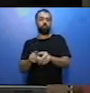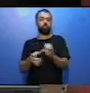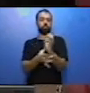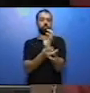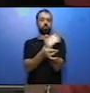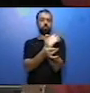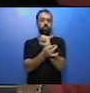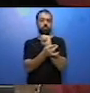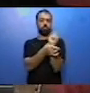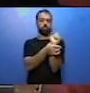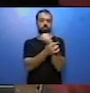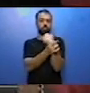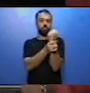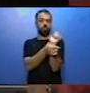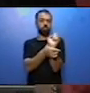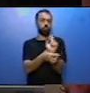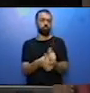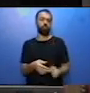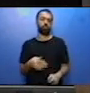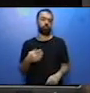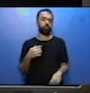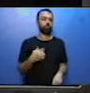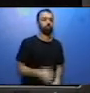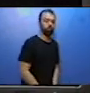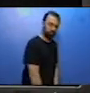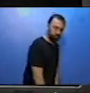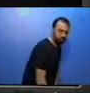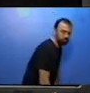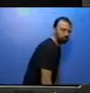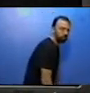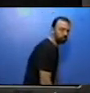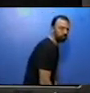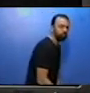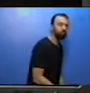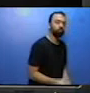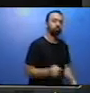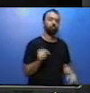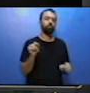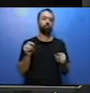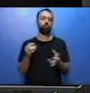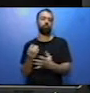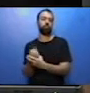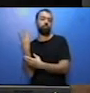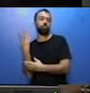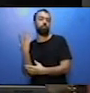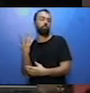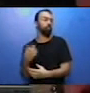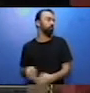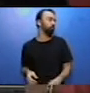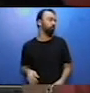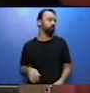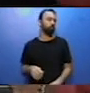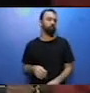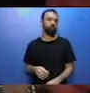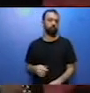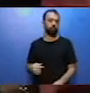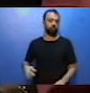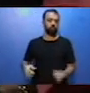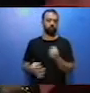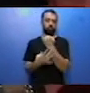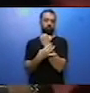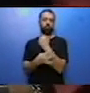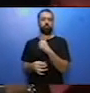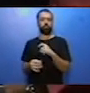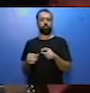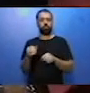e se não tivermos uma postura inadequada o que pode acontecer com a nossa coluna e os ossos